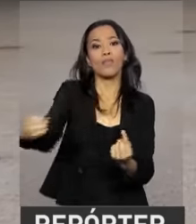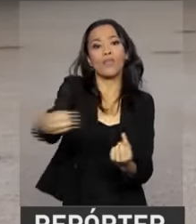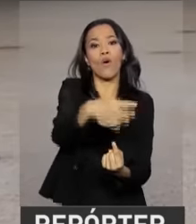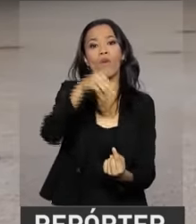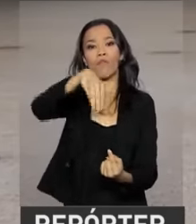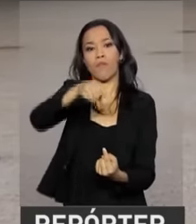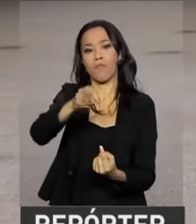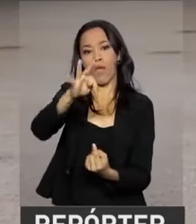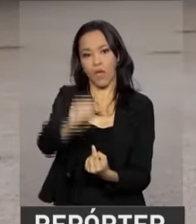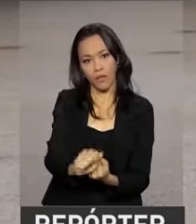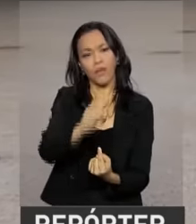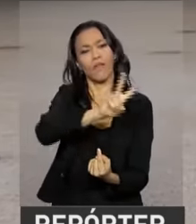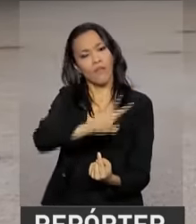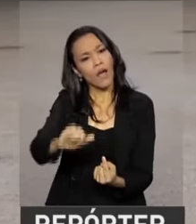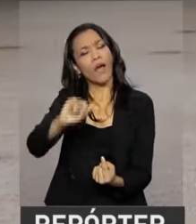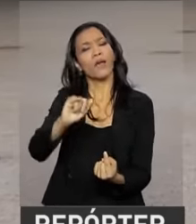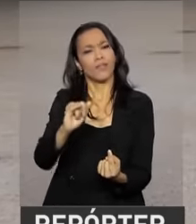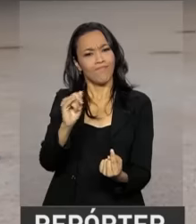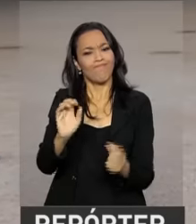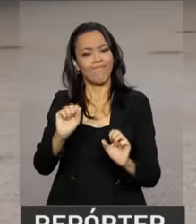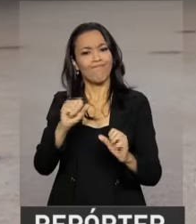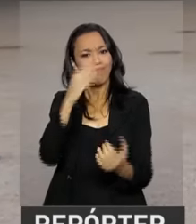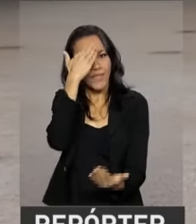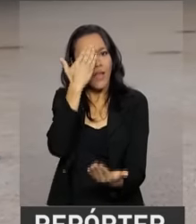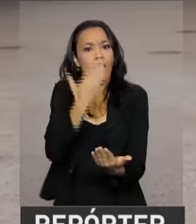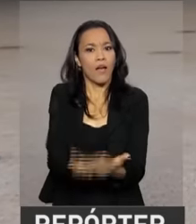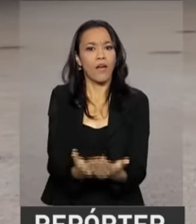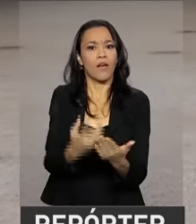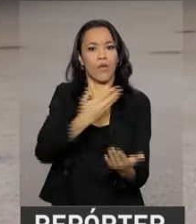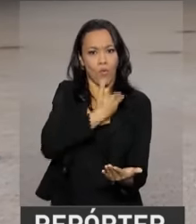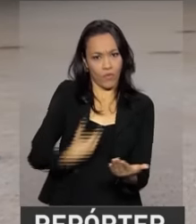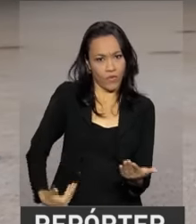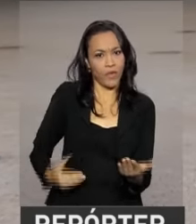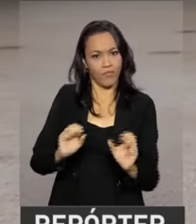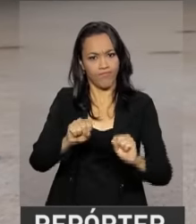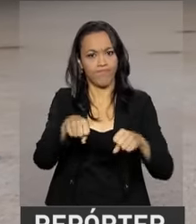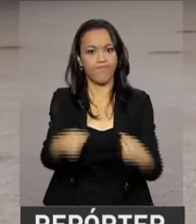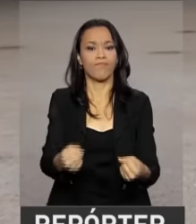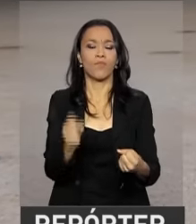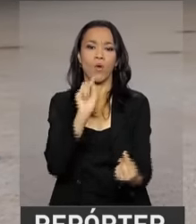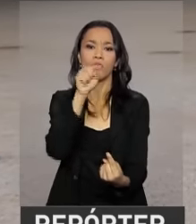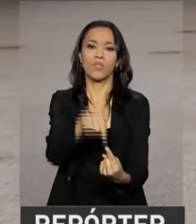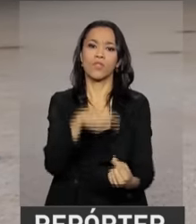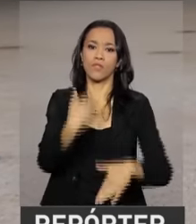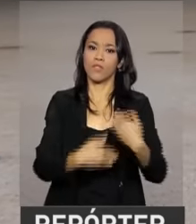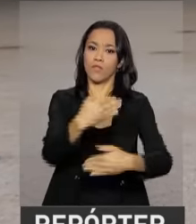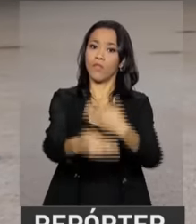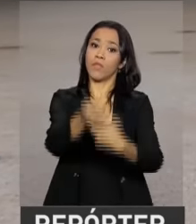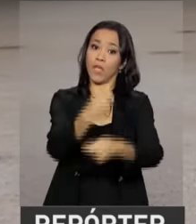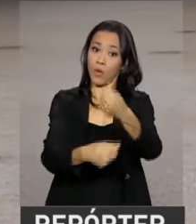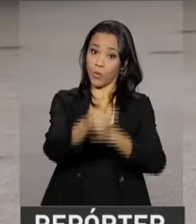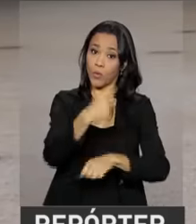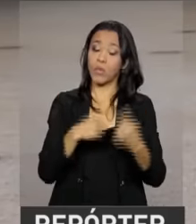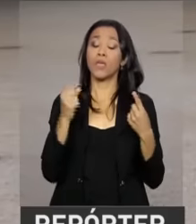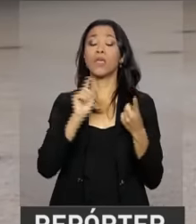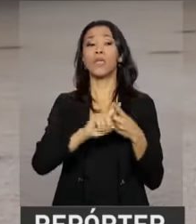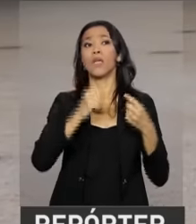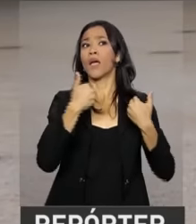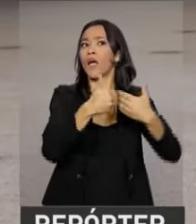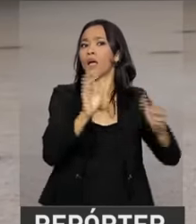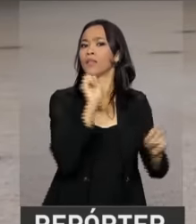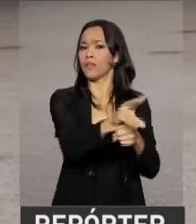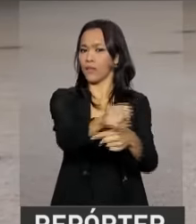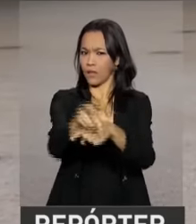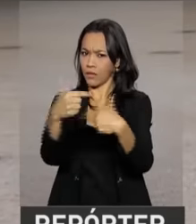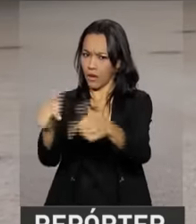vai aumentar a credibilidade do governo, ajudando assim na retomada do crescimento da economia e na geração de empregos e também